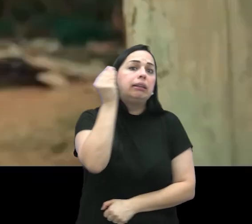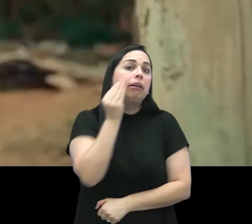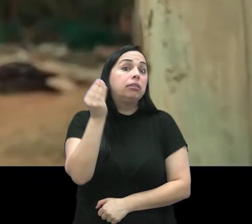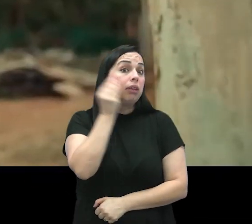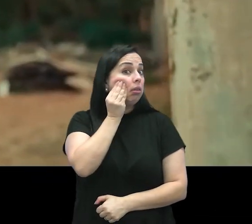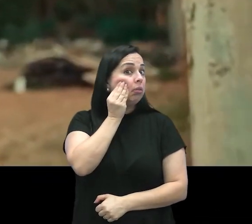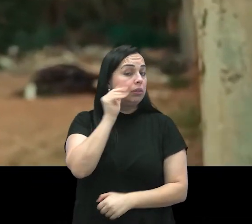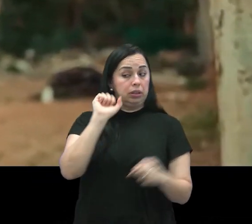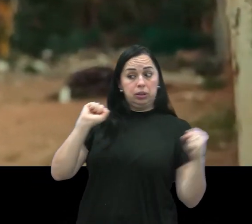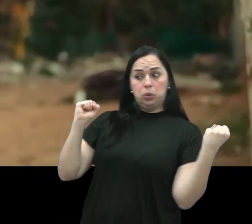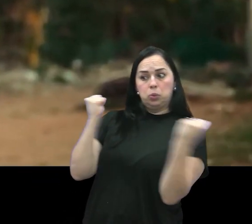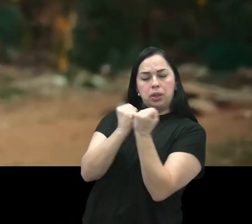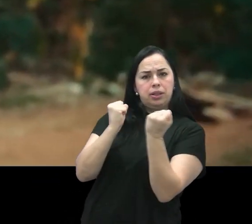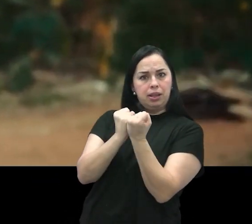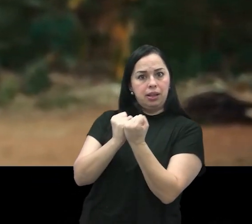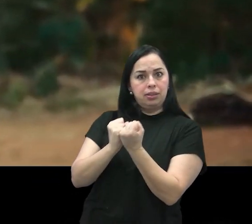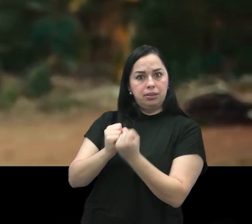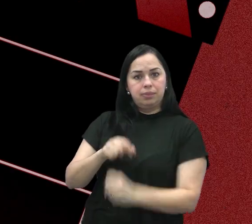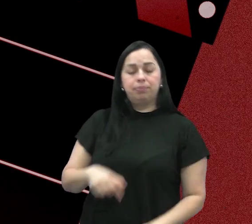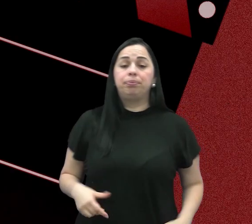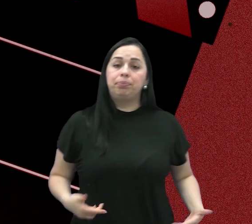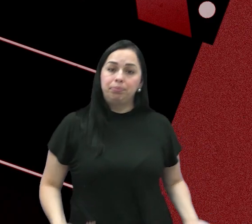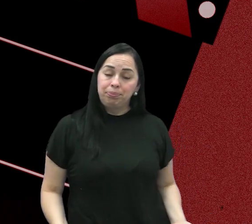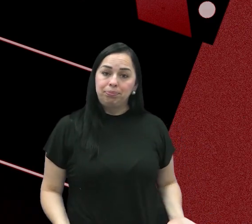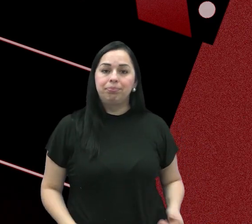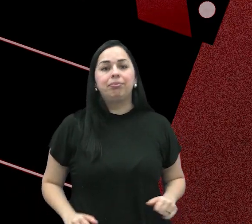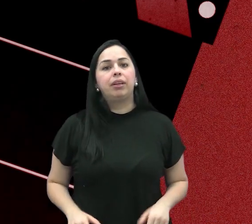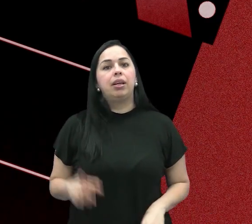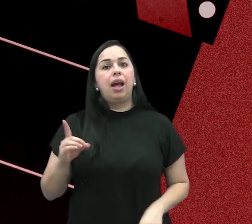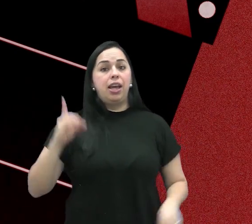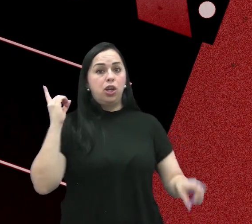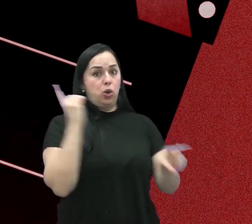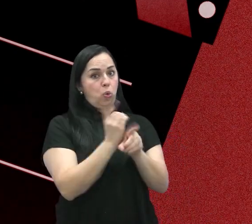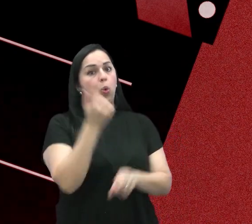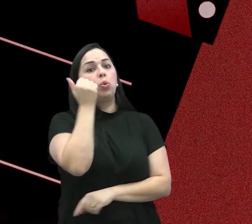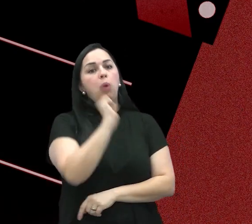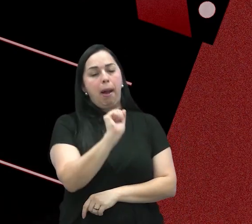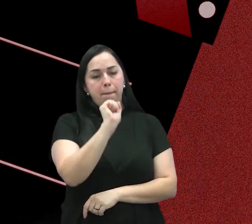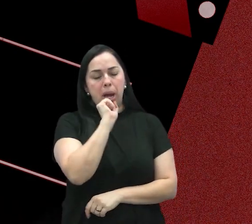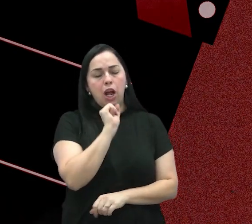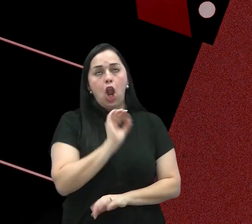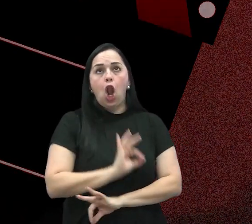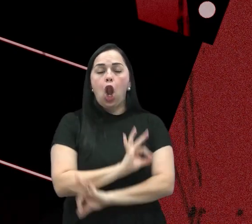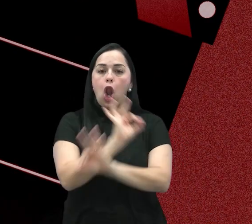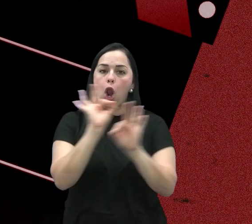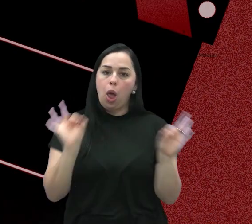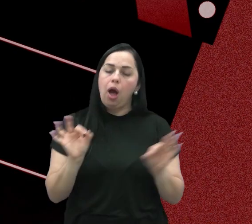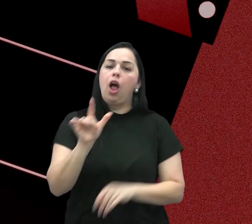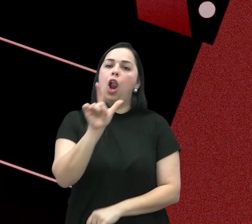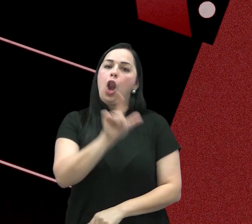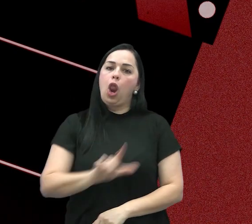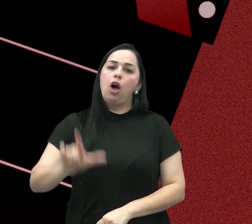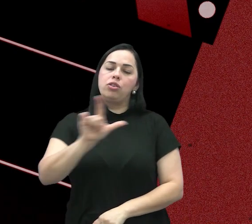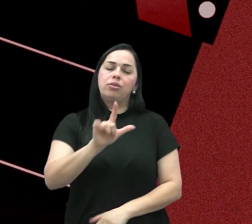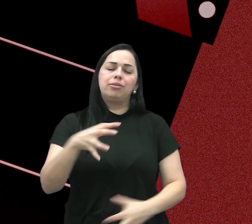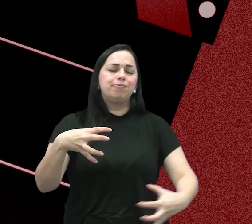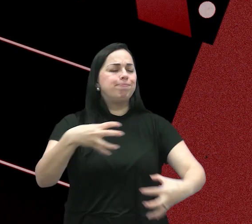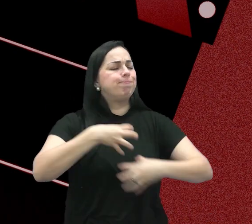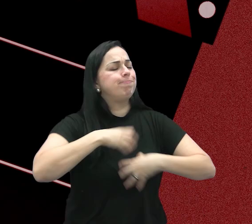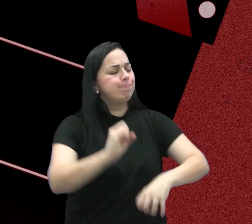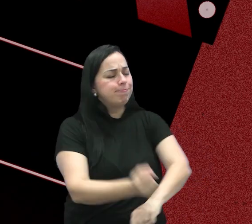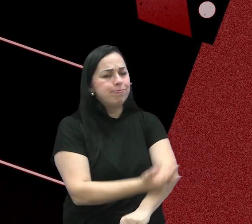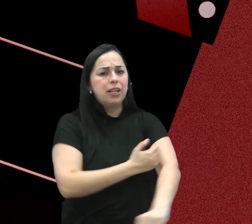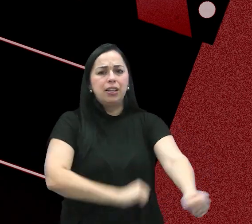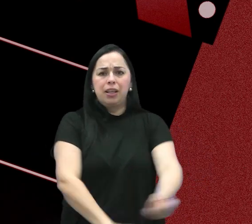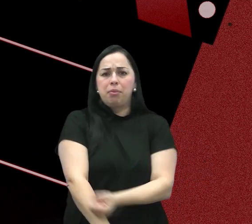esteja ameaçado. O reencontro com a mãe, claro, é profundo e muito doloroso,